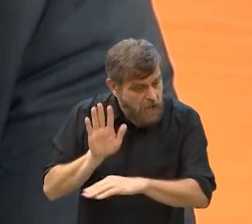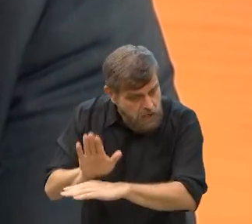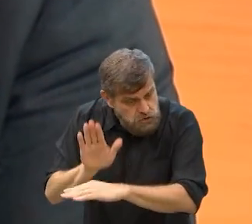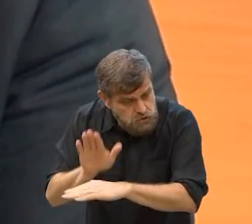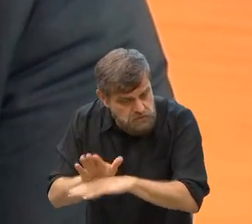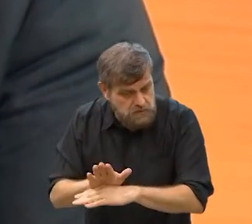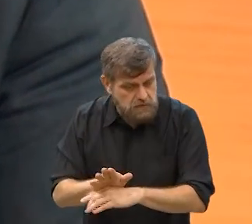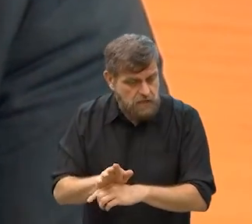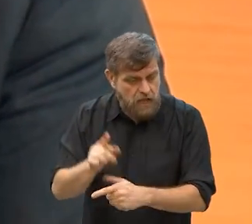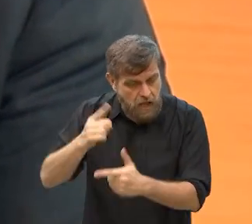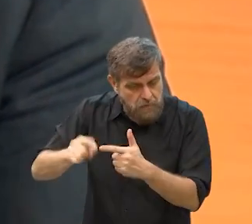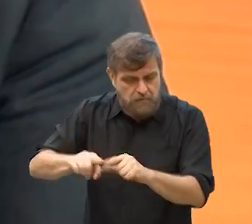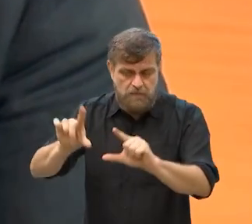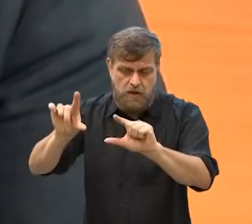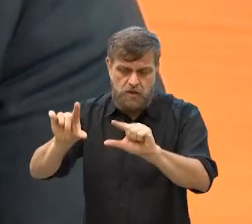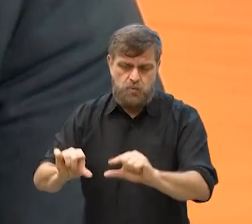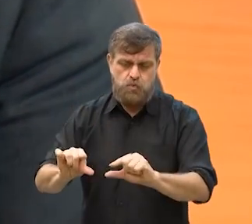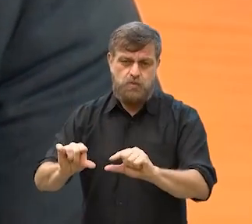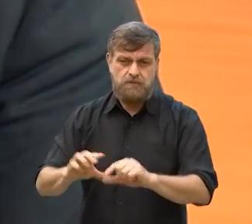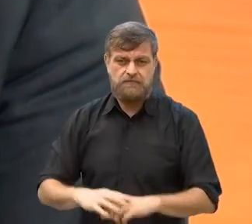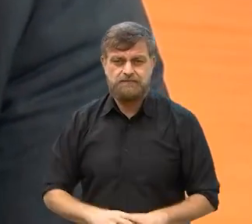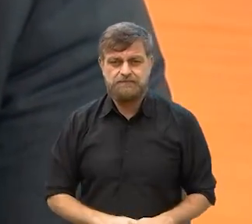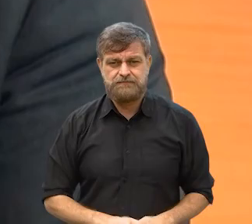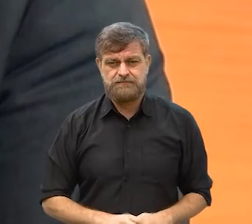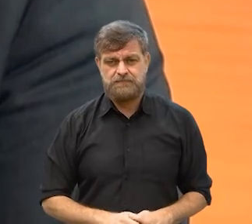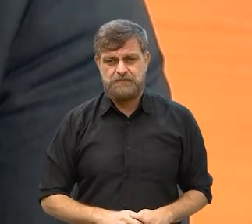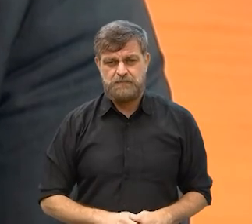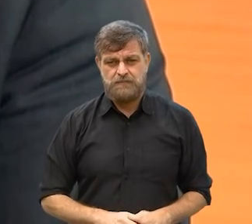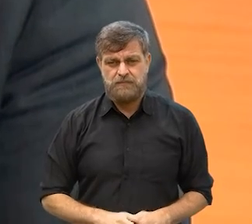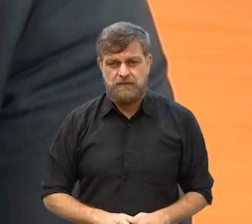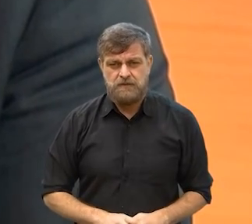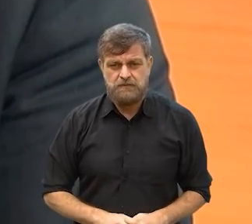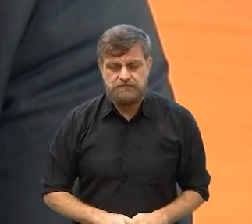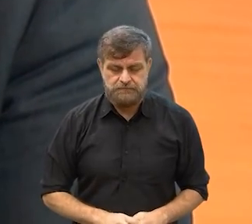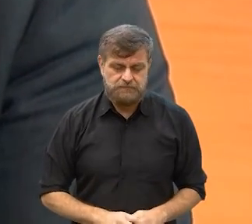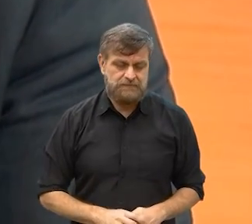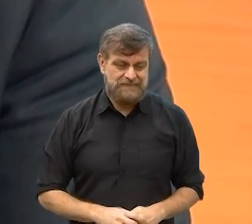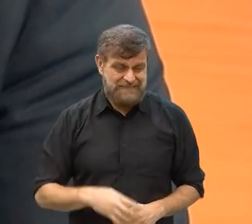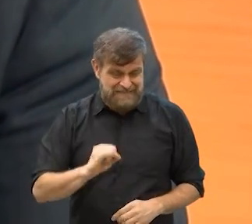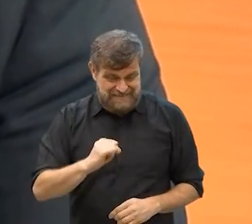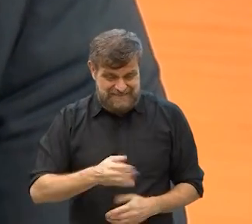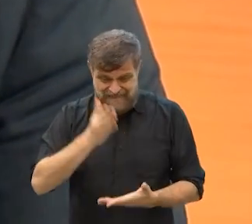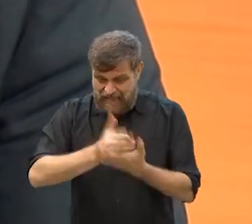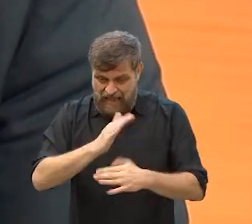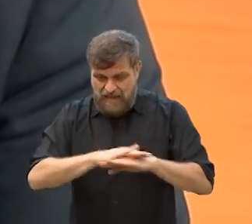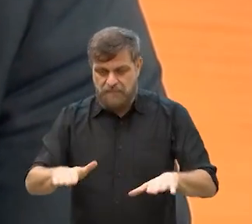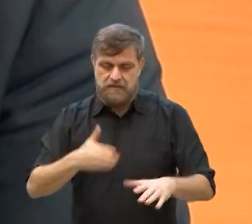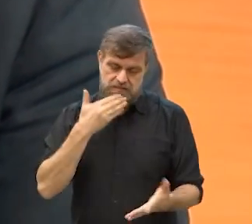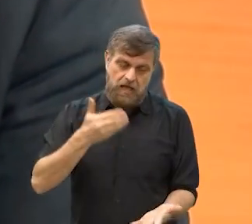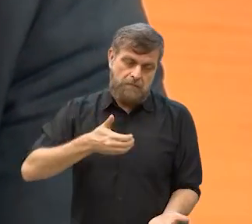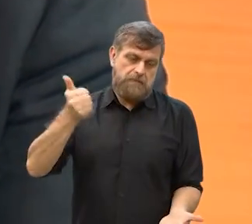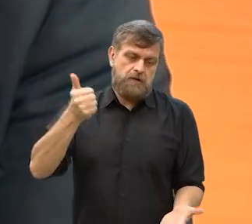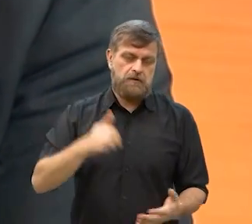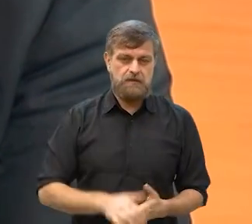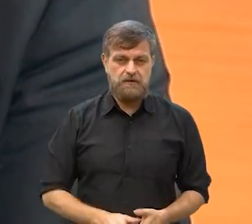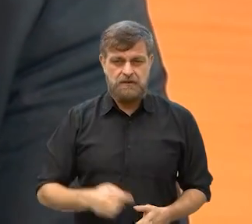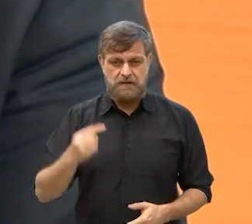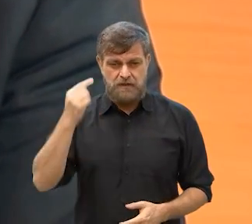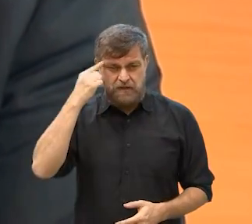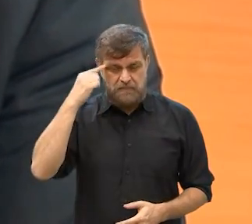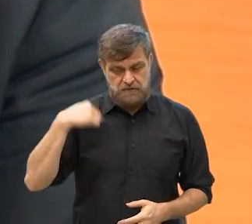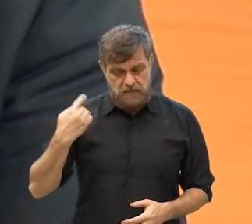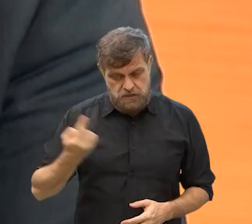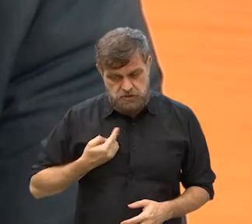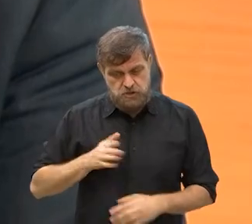para amenizar o problema, para diminuir o problema. Bom seria se conseguíssemos solucionar o problema, mas eu penso que